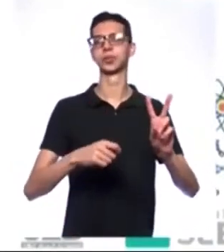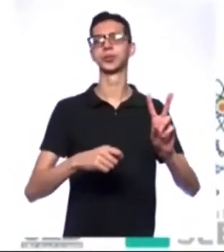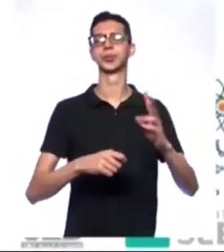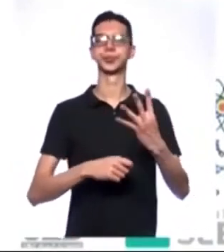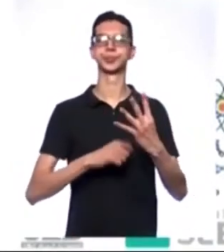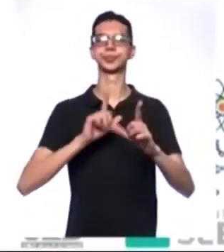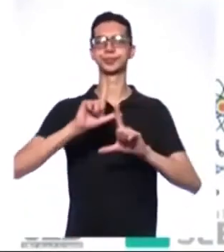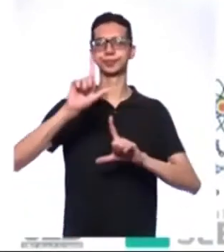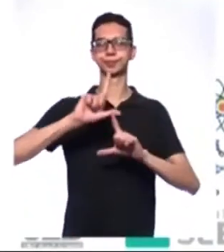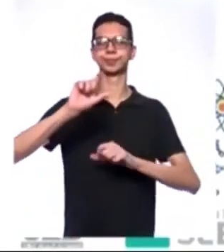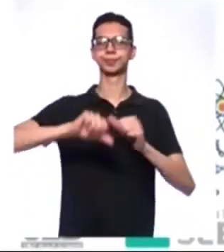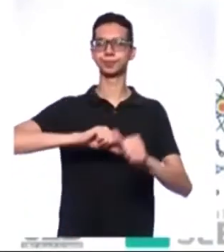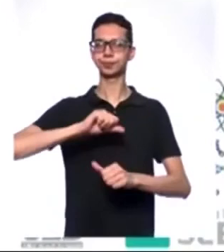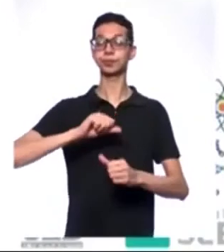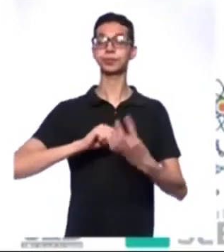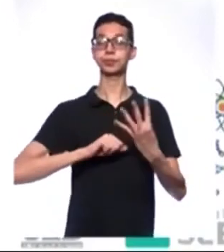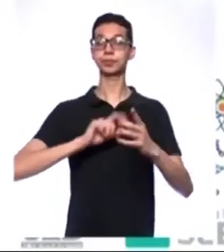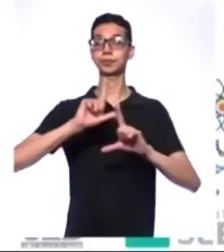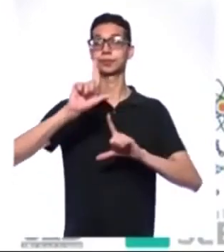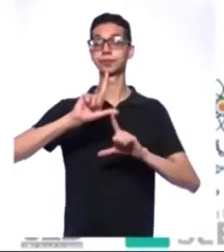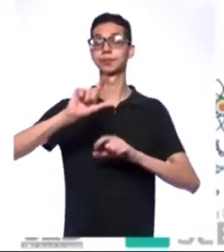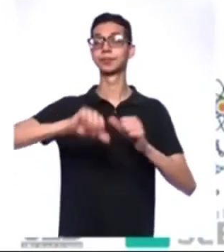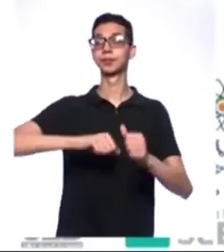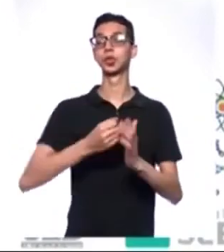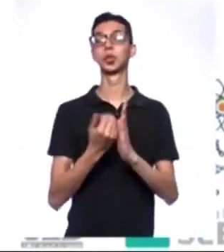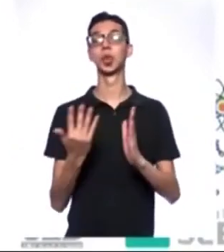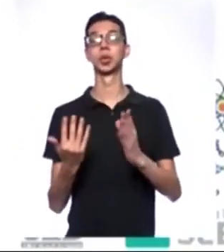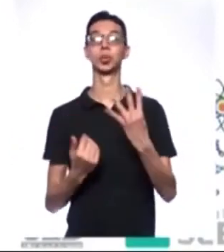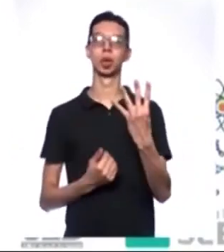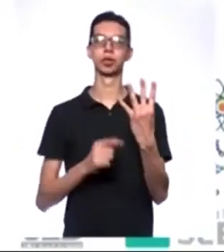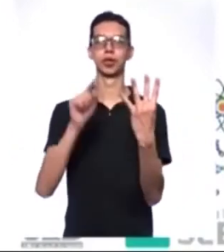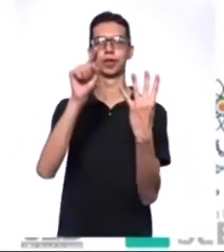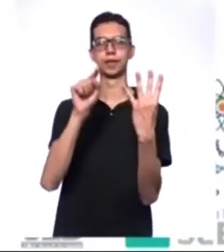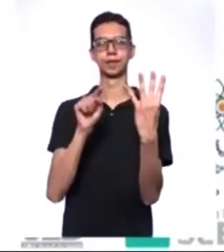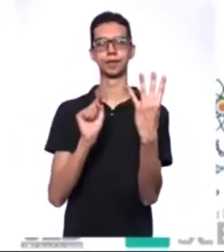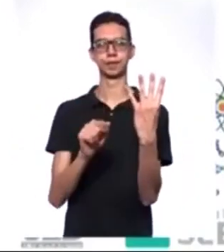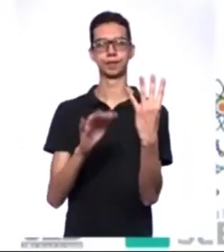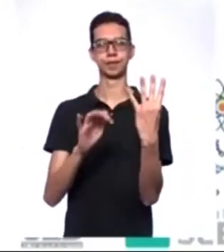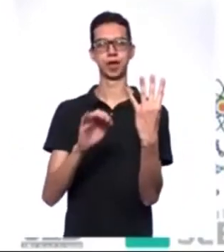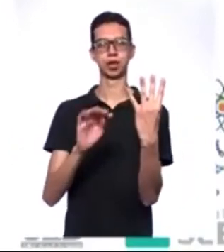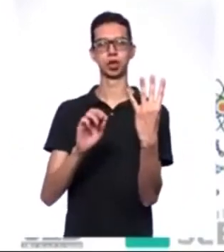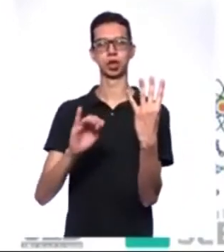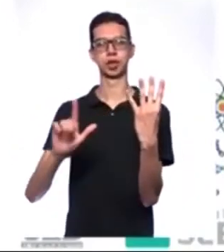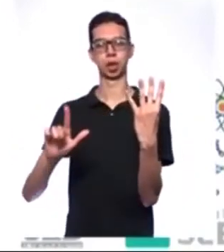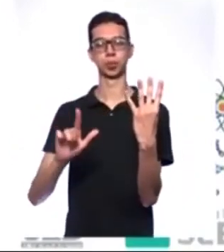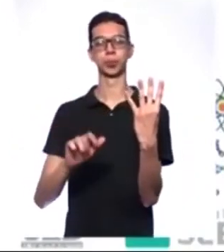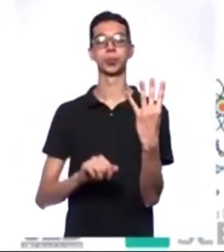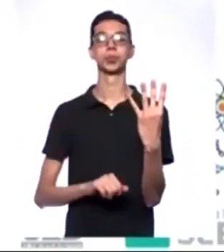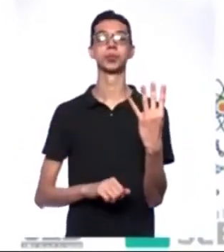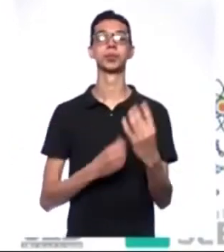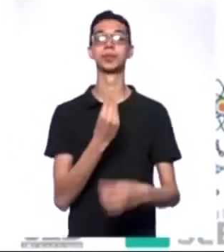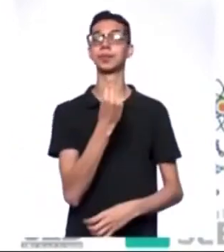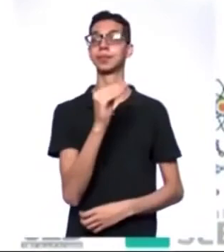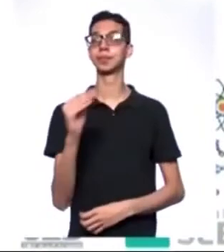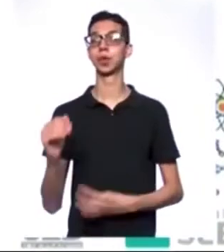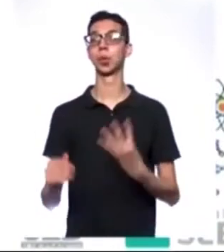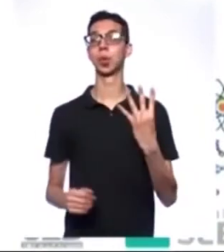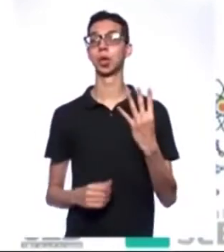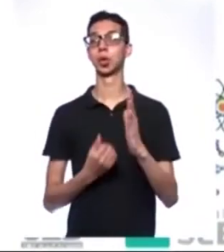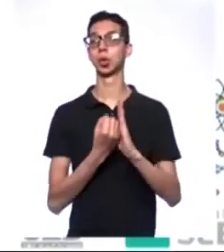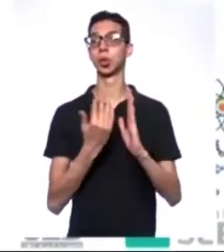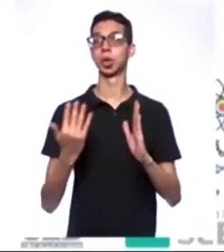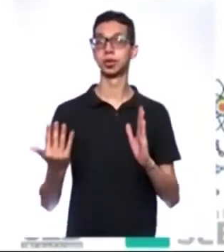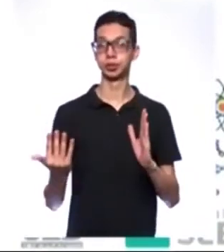letras e a permutação de 4 letras quanto que dá 4 fatorial a permutação das quatro casinhas quanto que dá